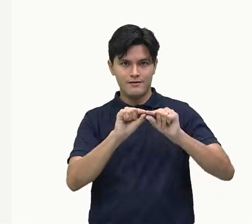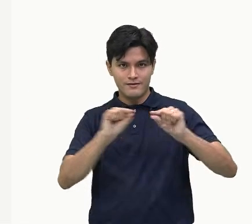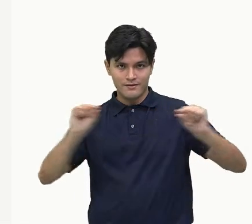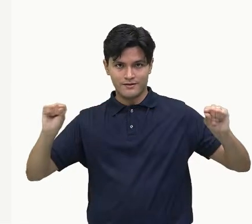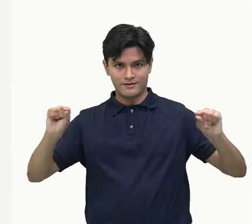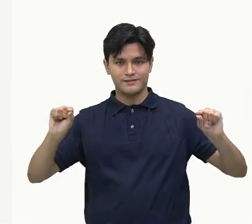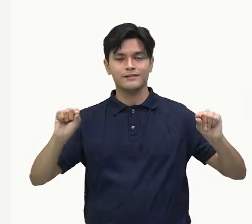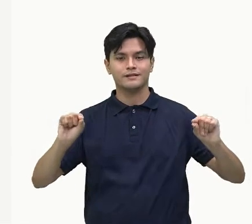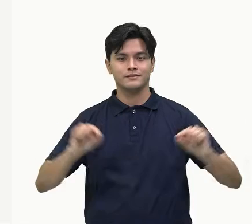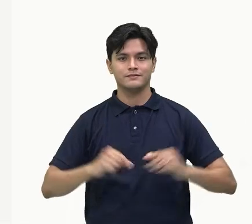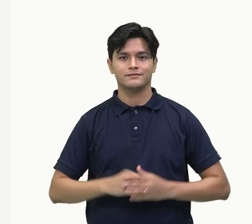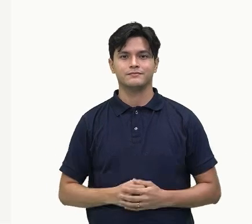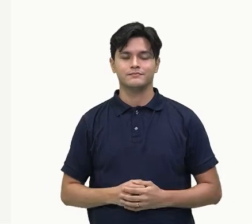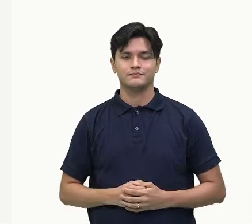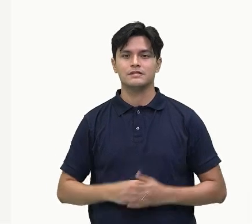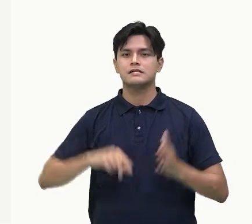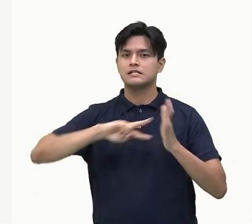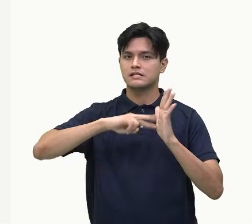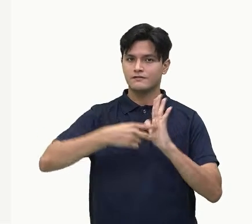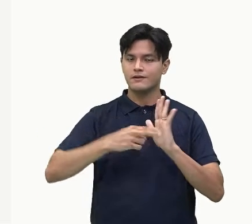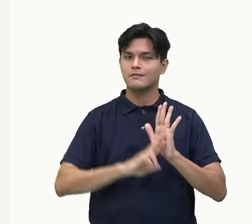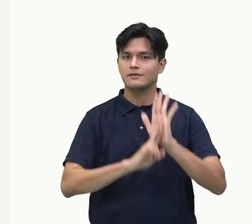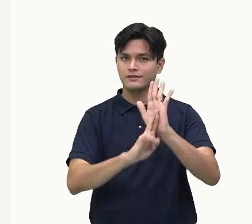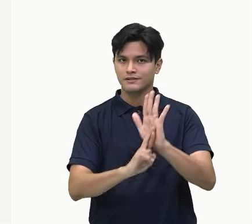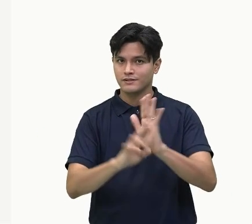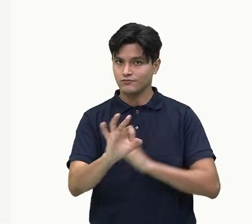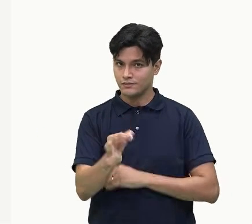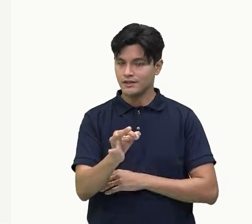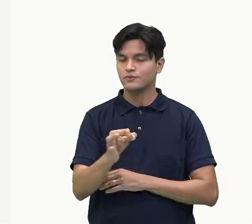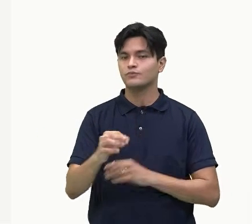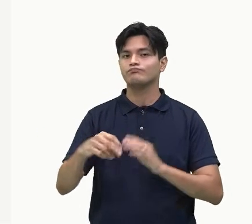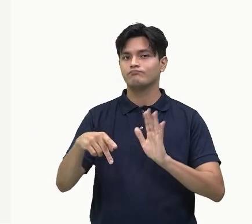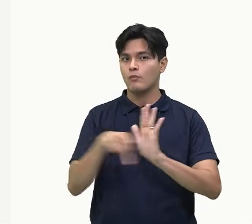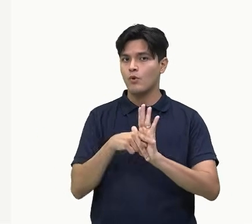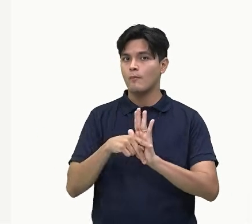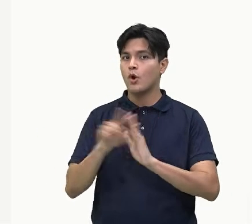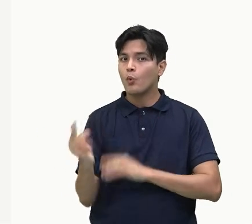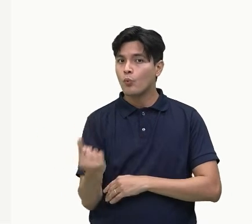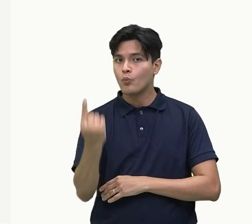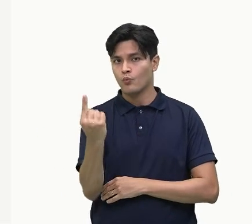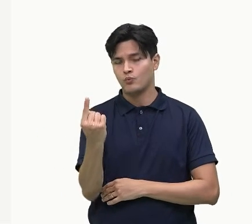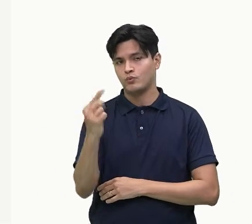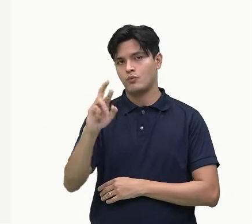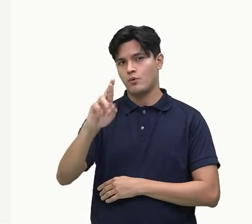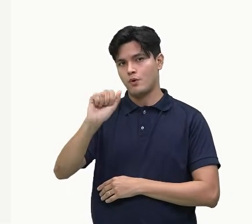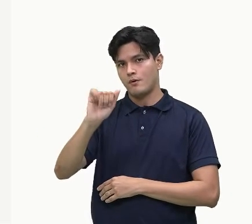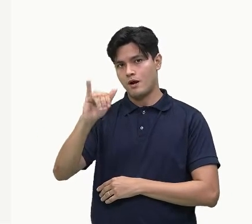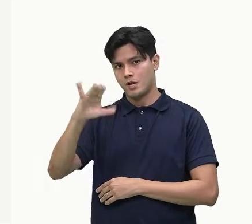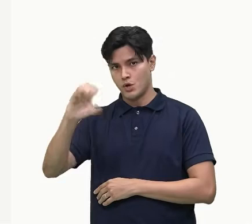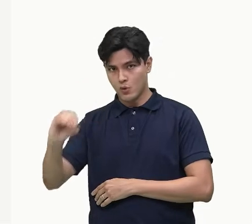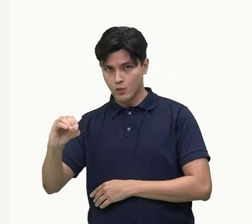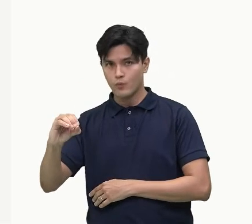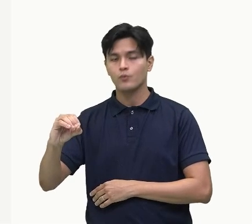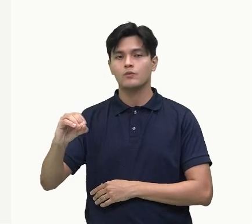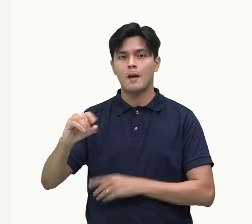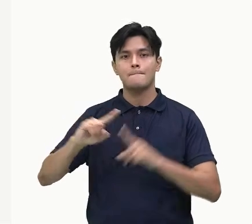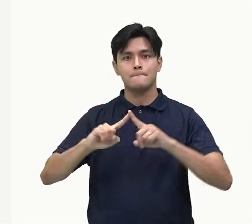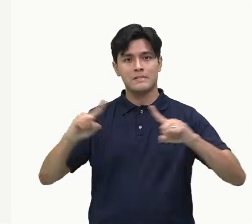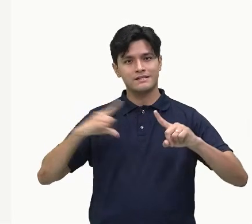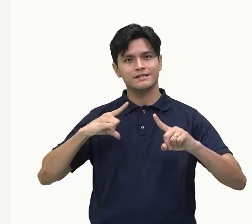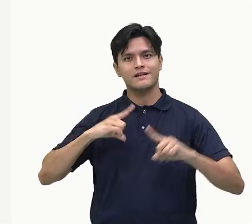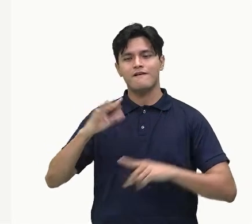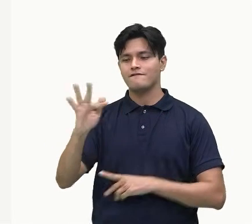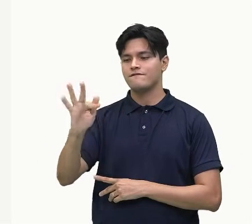representação de um raio de luz. Isso é a representação de apenas um raio. Agora nós temos o feixe de